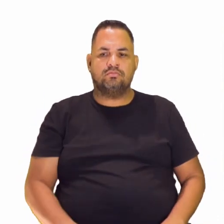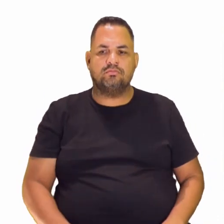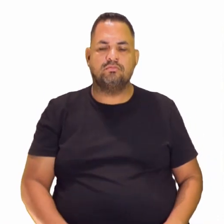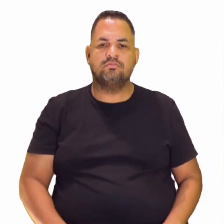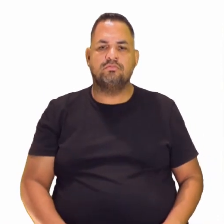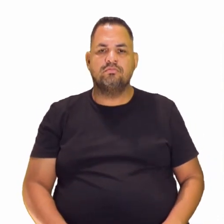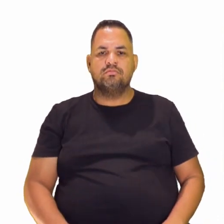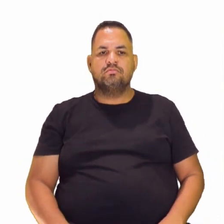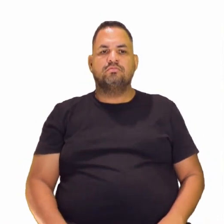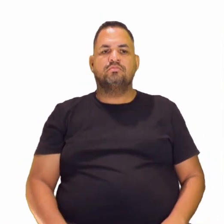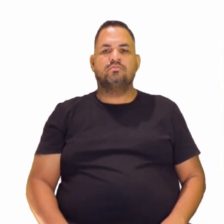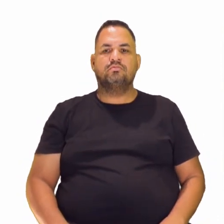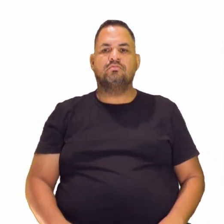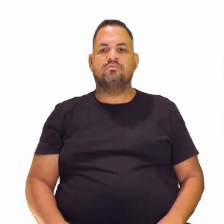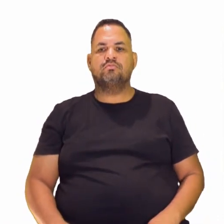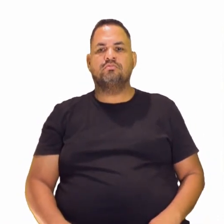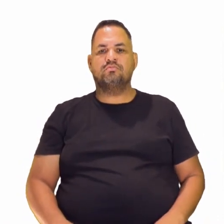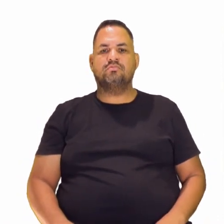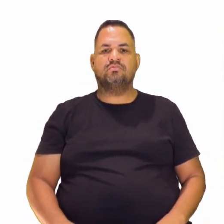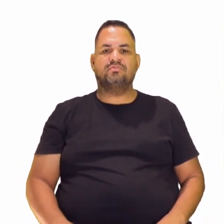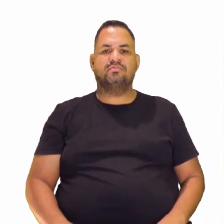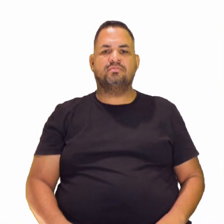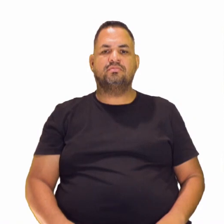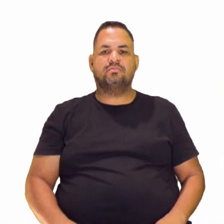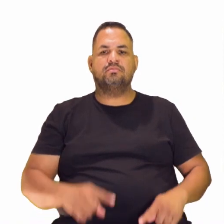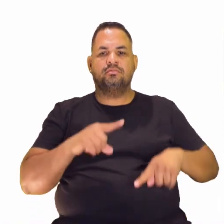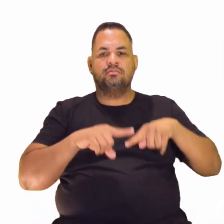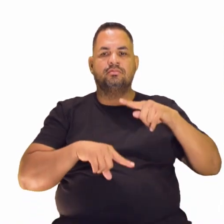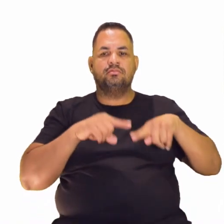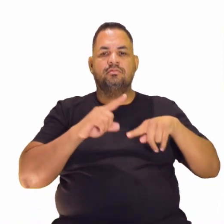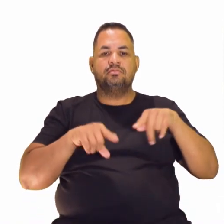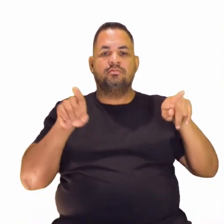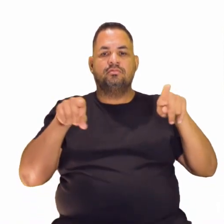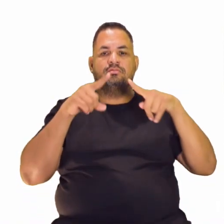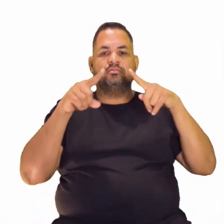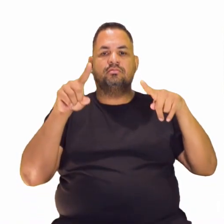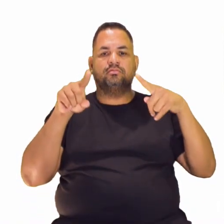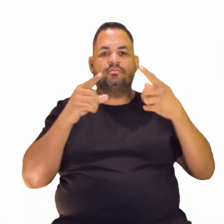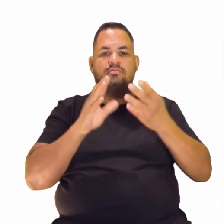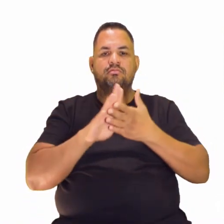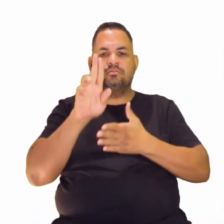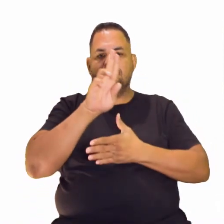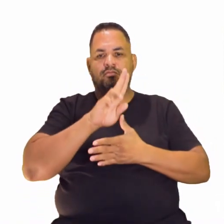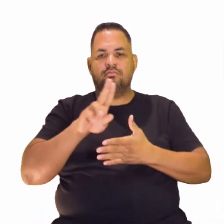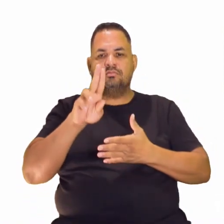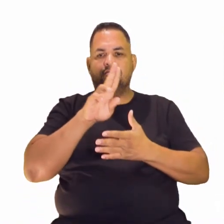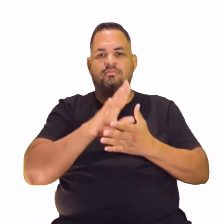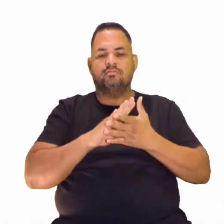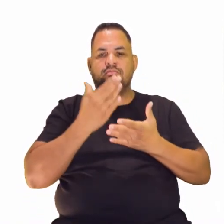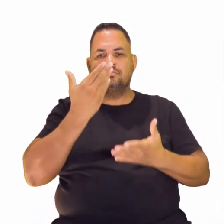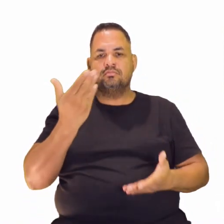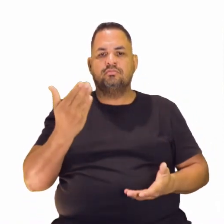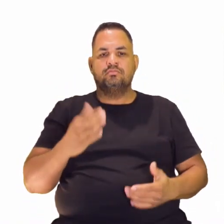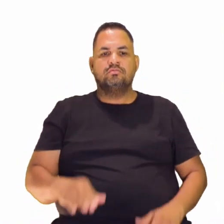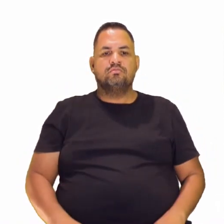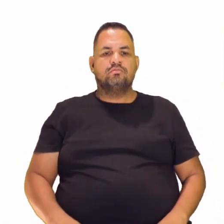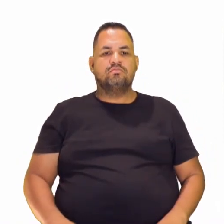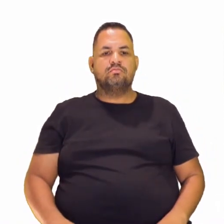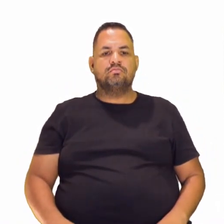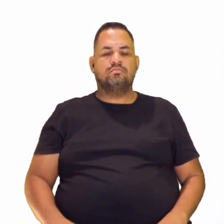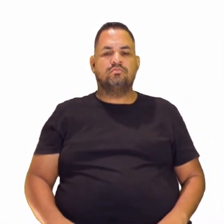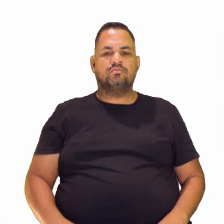é o quarupi. E os instrumentos musicais usados